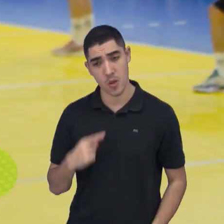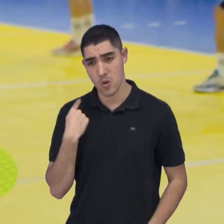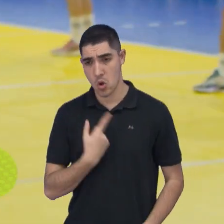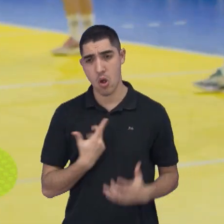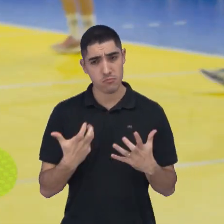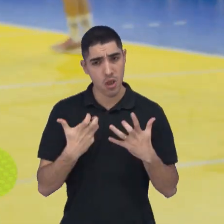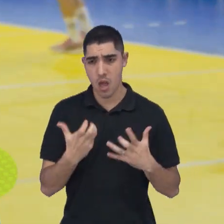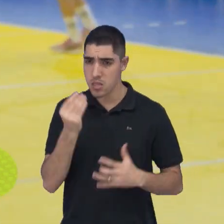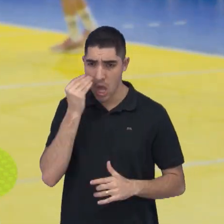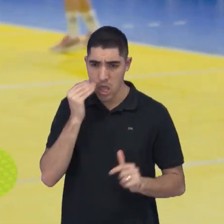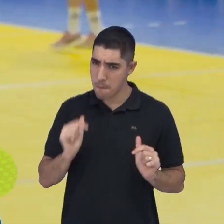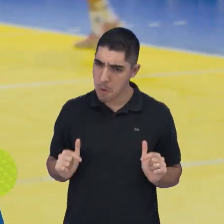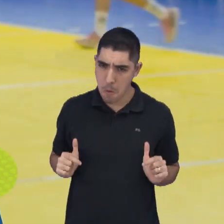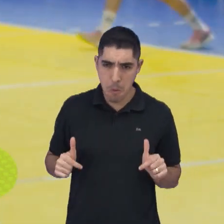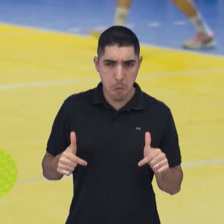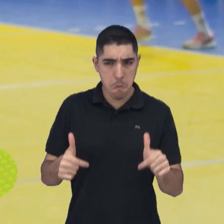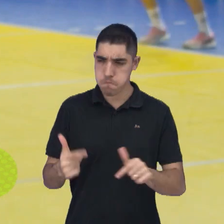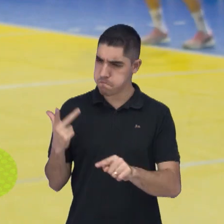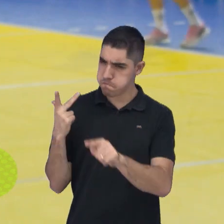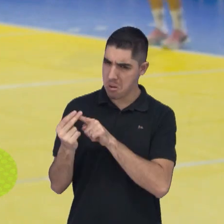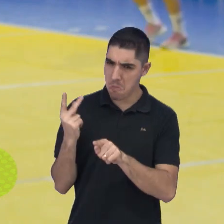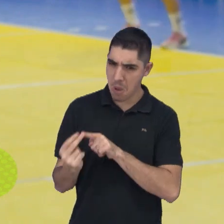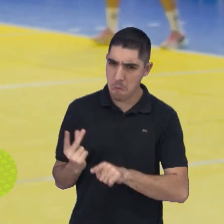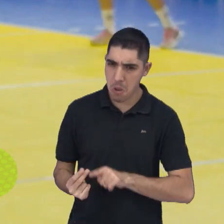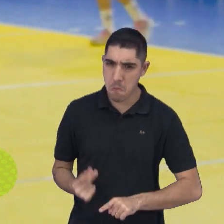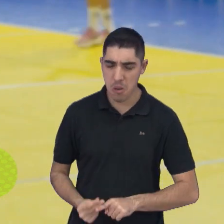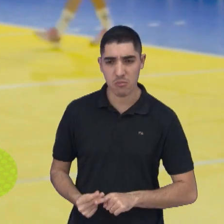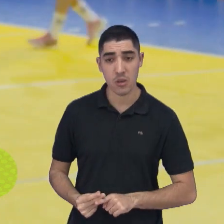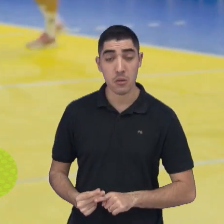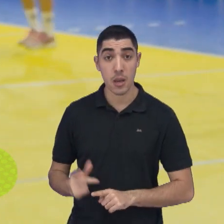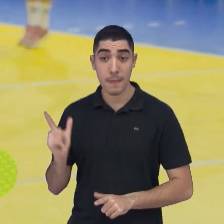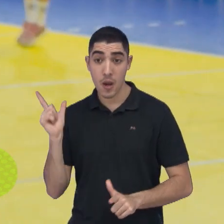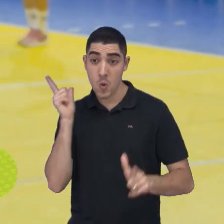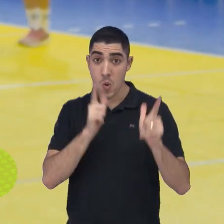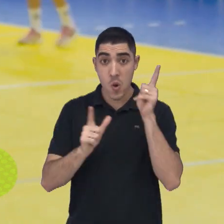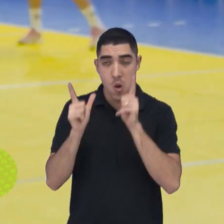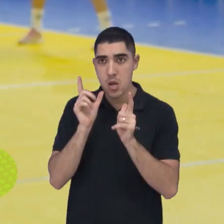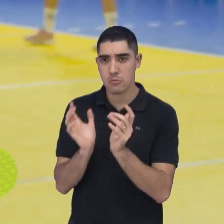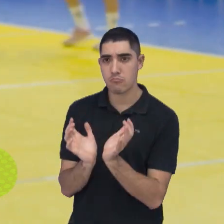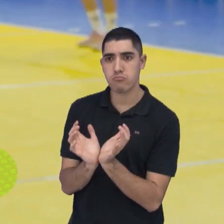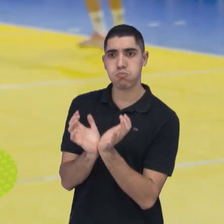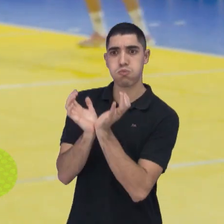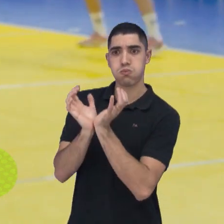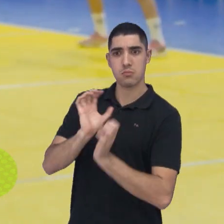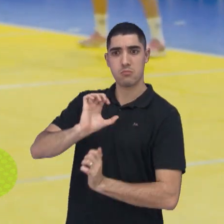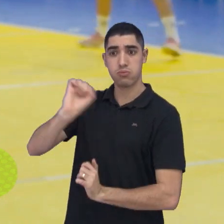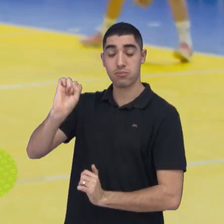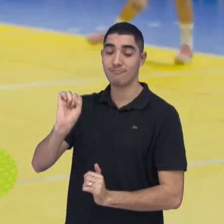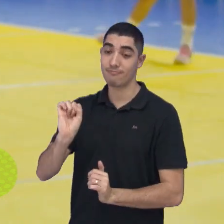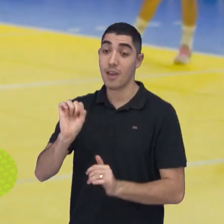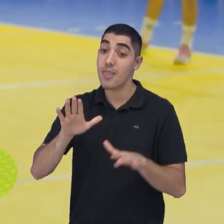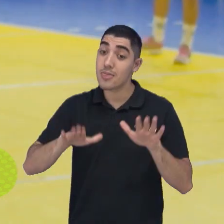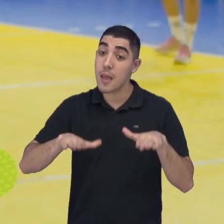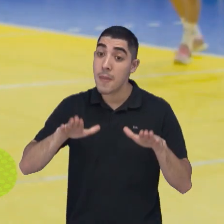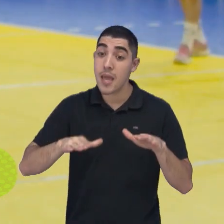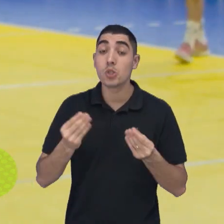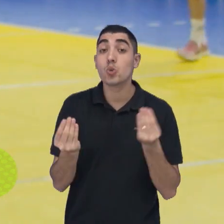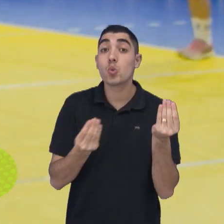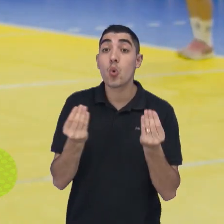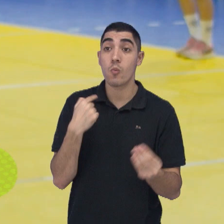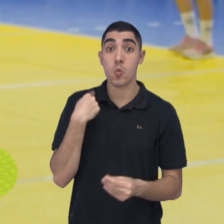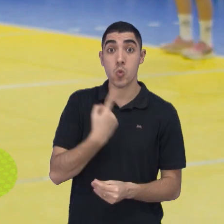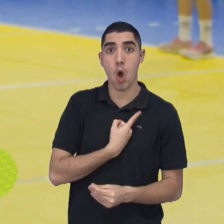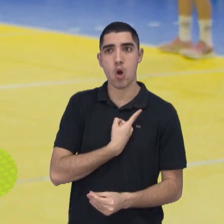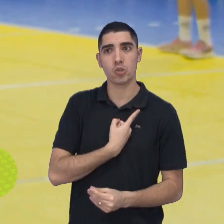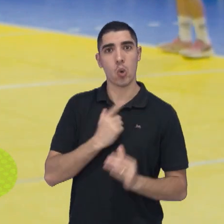que passar pela nossa frente, né? Falar sobre ganhar, sobre título, Eu acho que tudo depende muito da nossa postura dentro de quadra